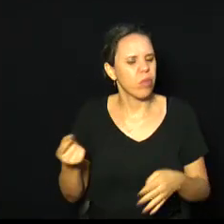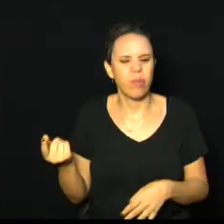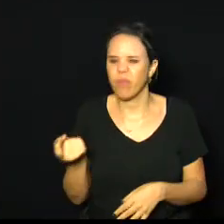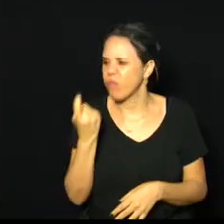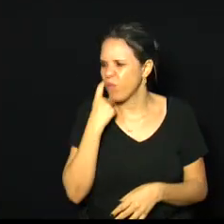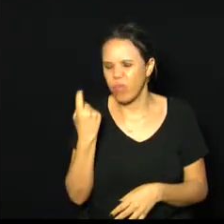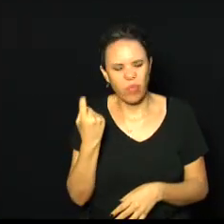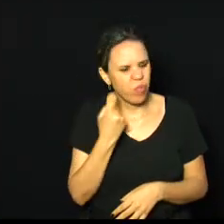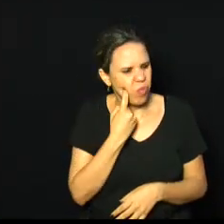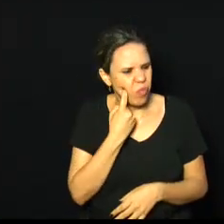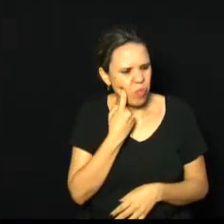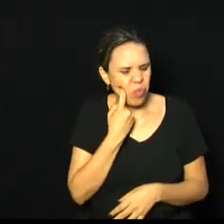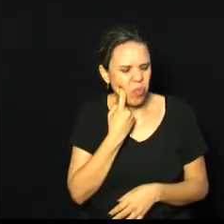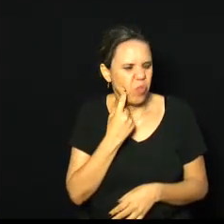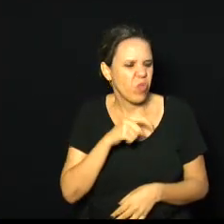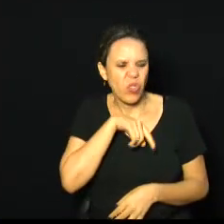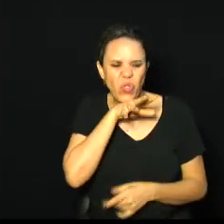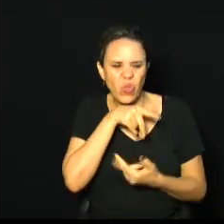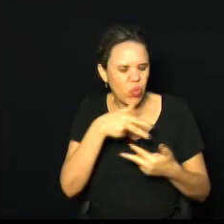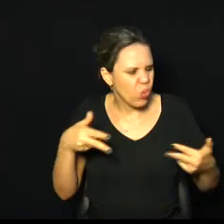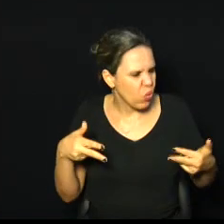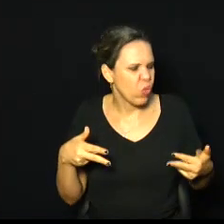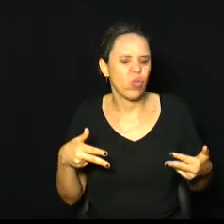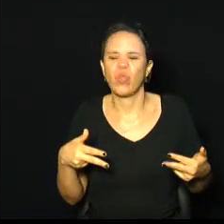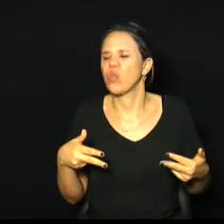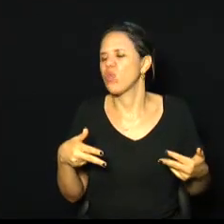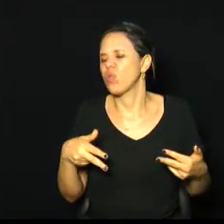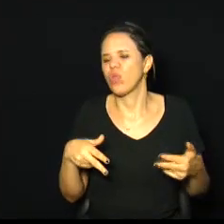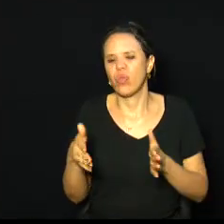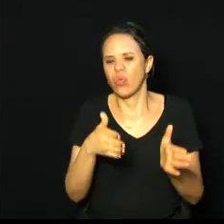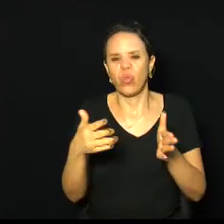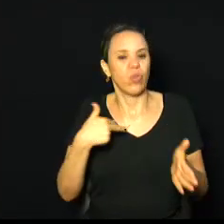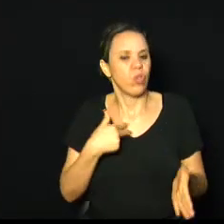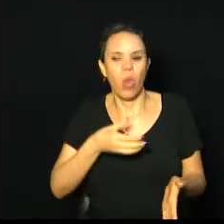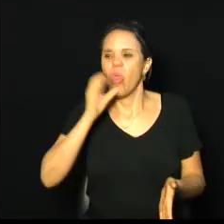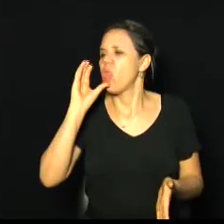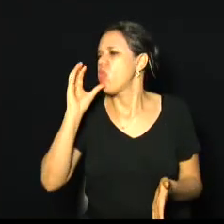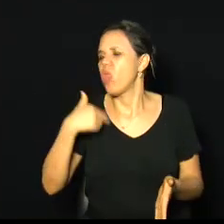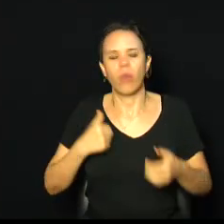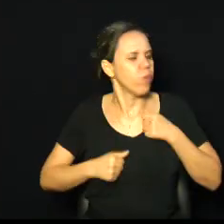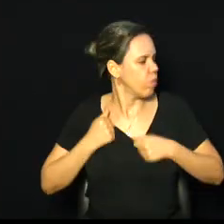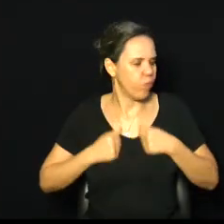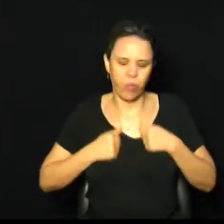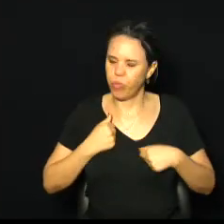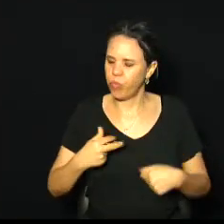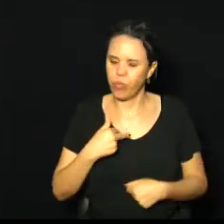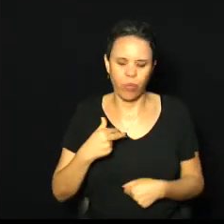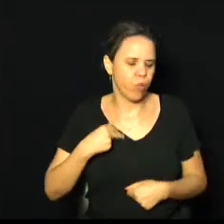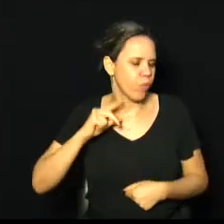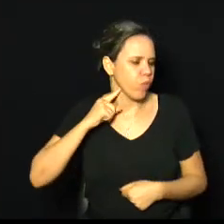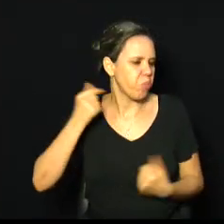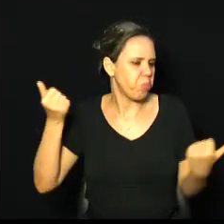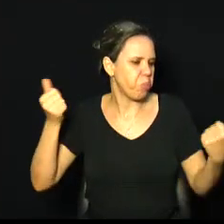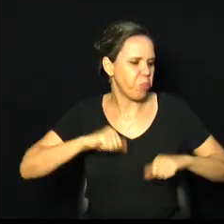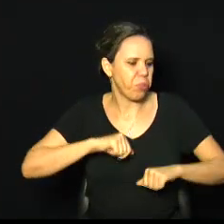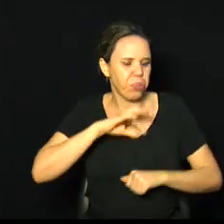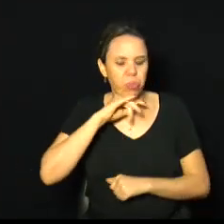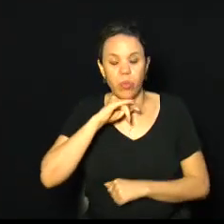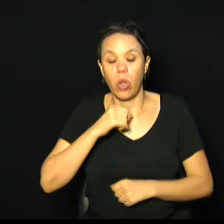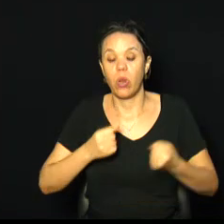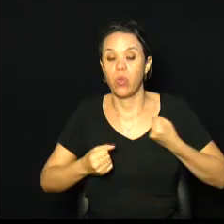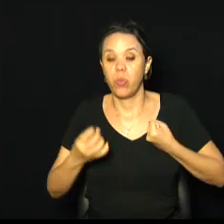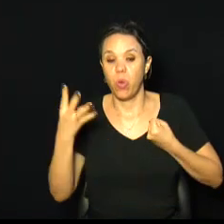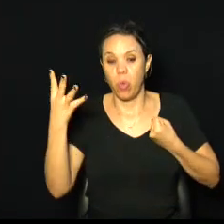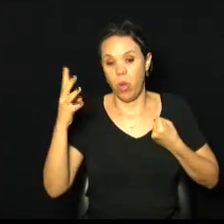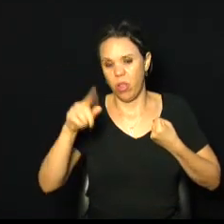ter alga, não dá para você beber, não dá para você tomar banho. Não dá. Né? Então, é chamada classe 4. Né?